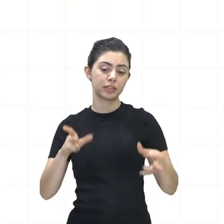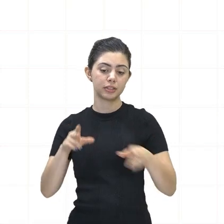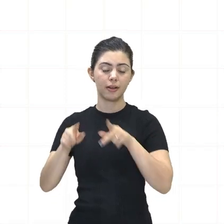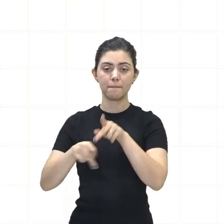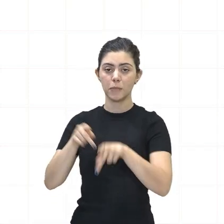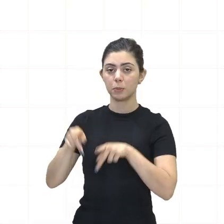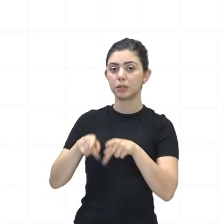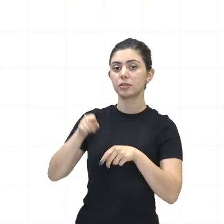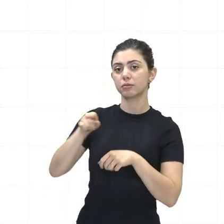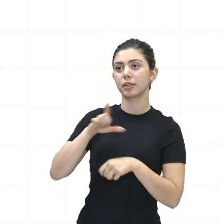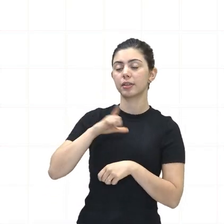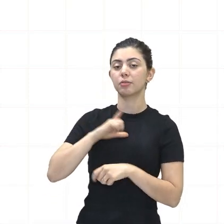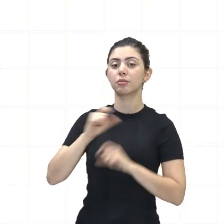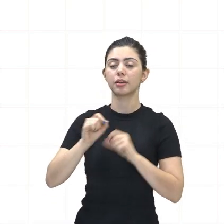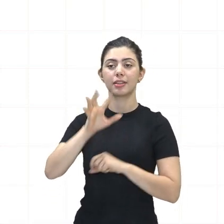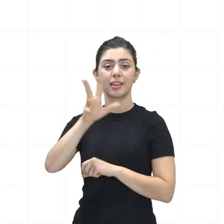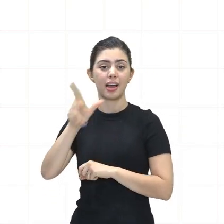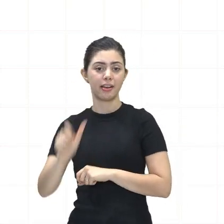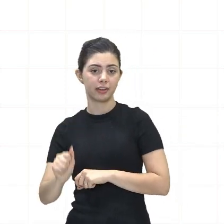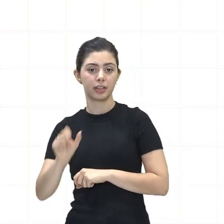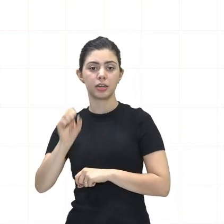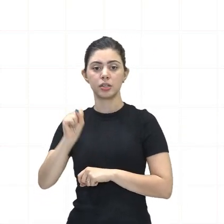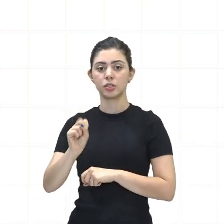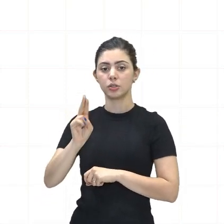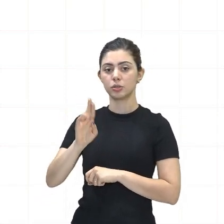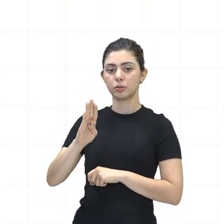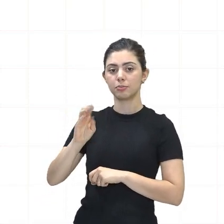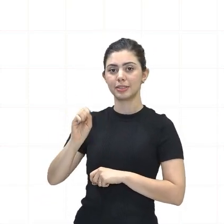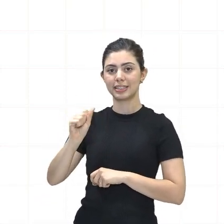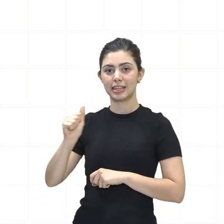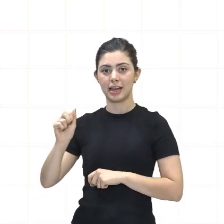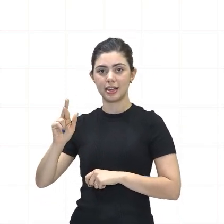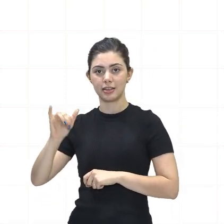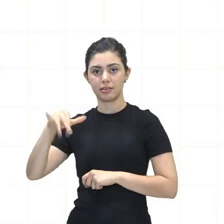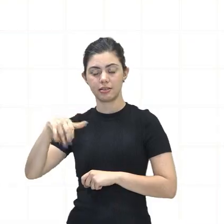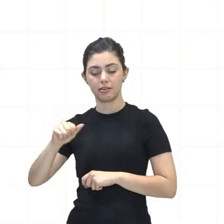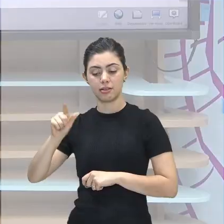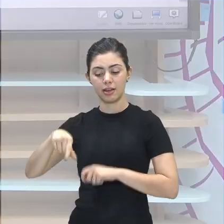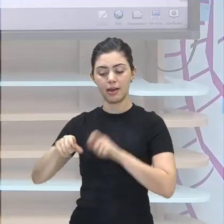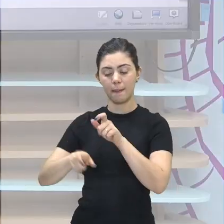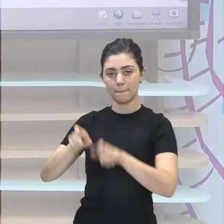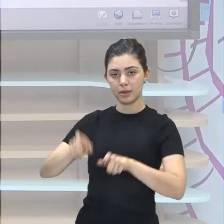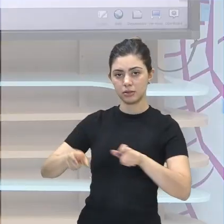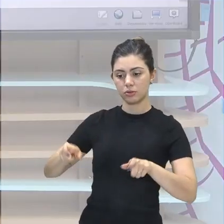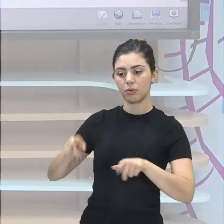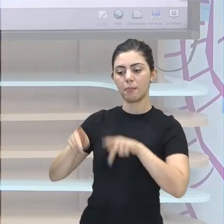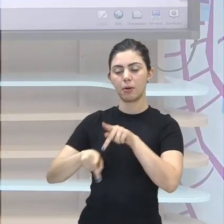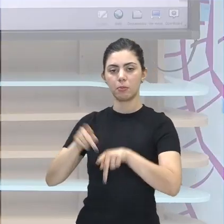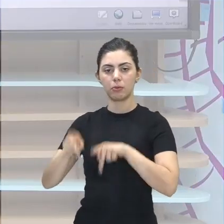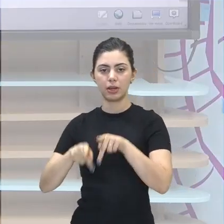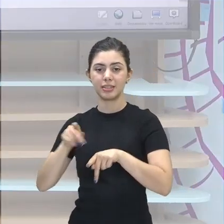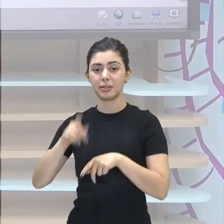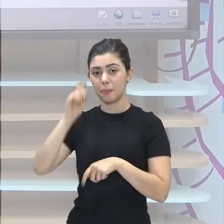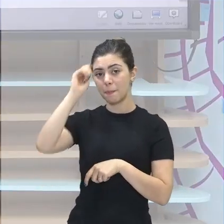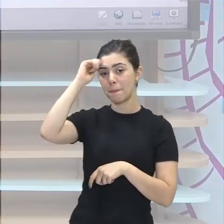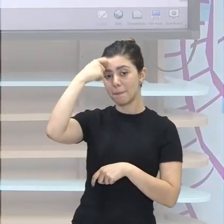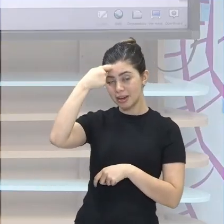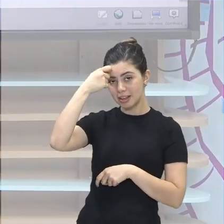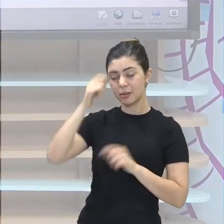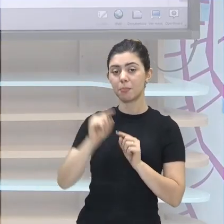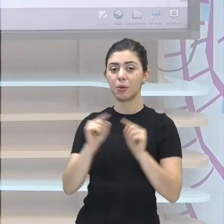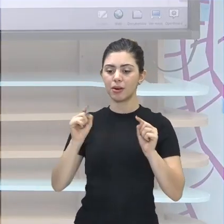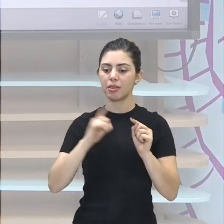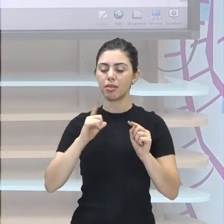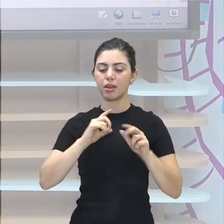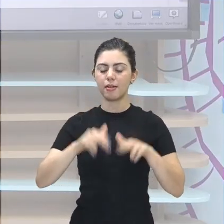África subsaariana são pessoas negras, né? Tem diversas etnias, né? Mesmo sendo população negra, existem